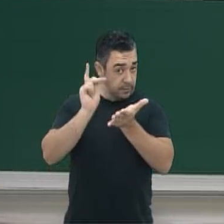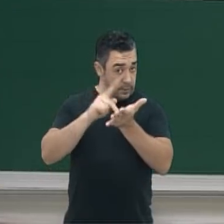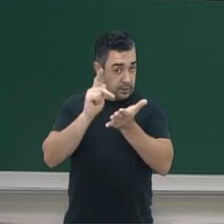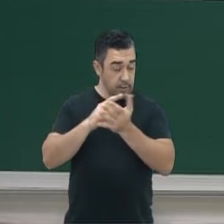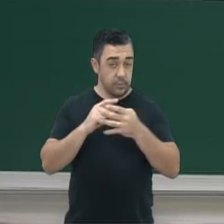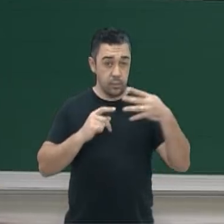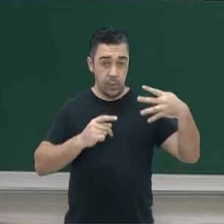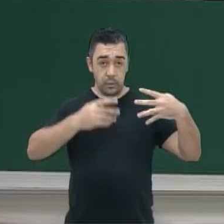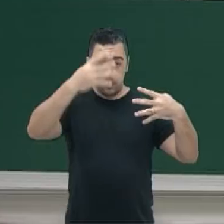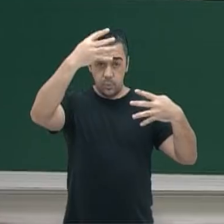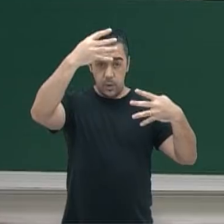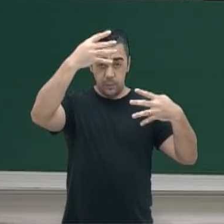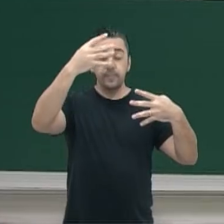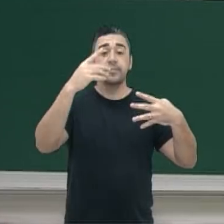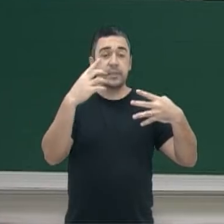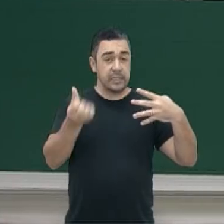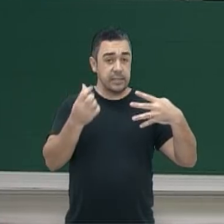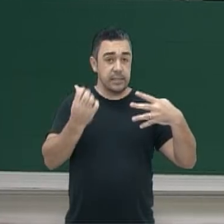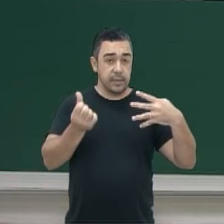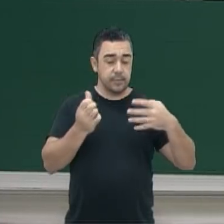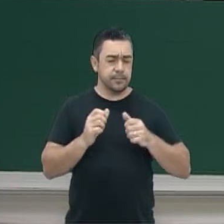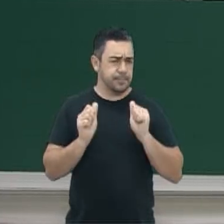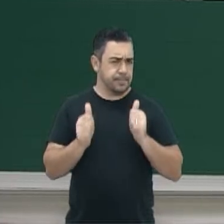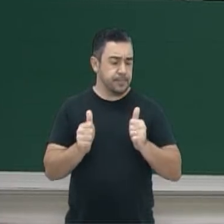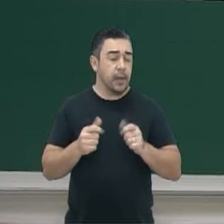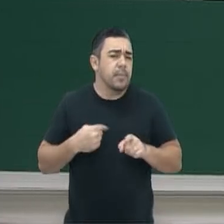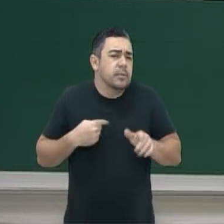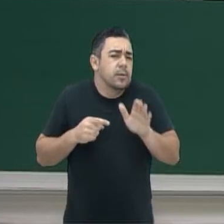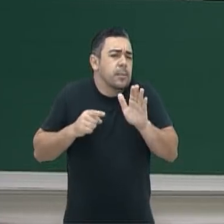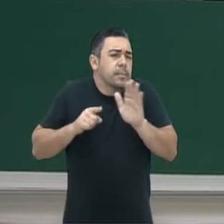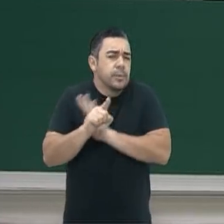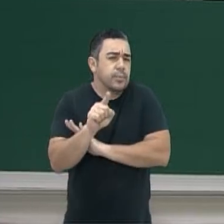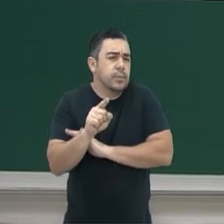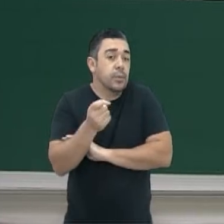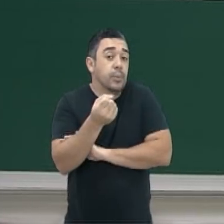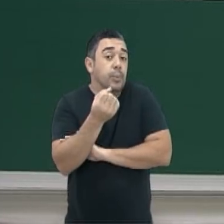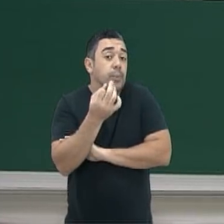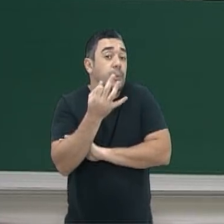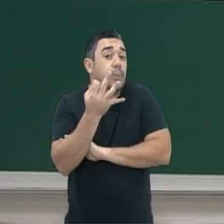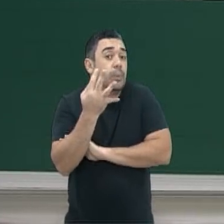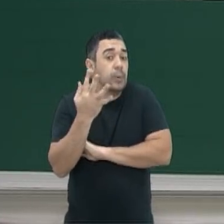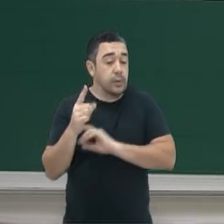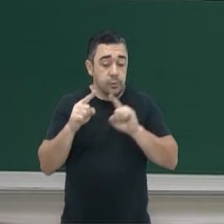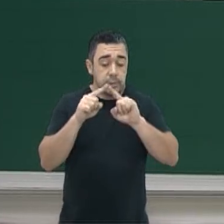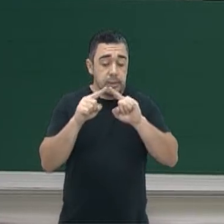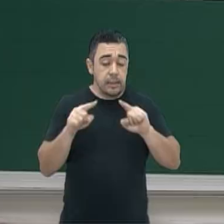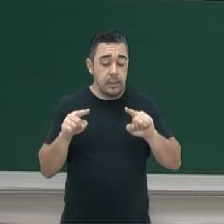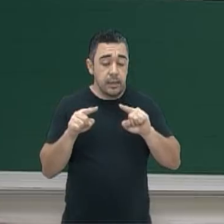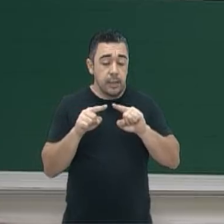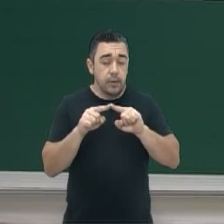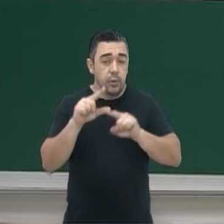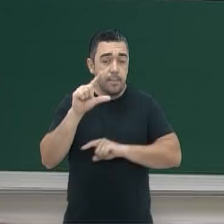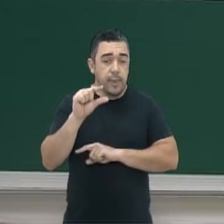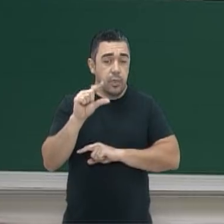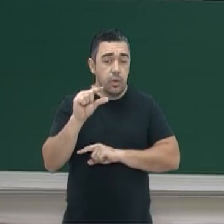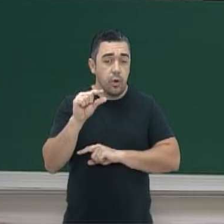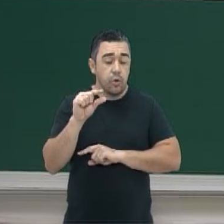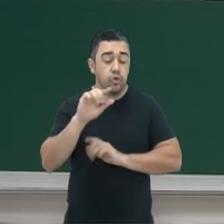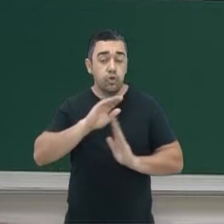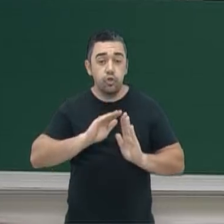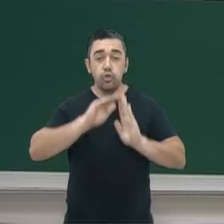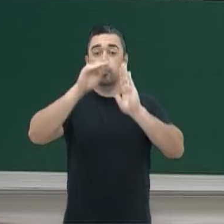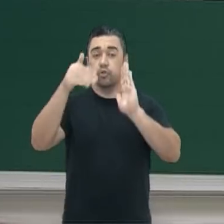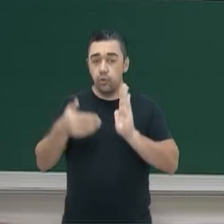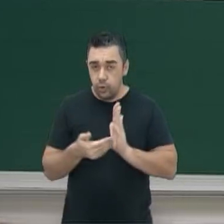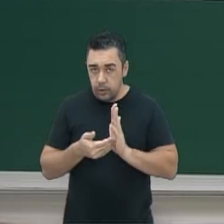4 por 4, 16 quadrados. Mas a minha pergunta é, quantos triângulos menores cabem no